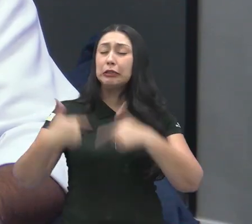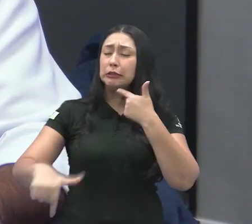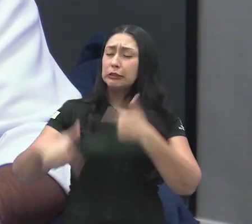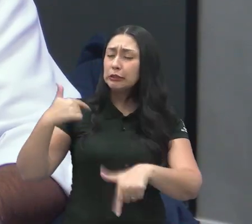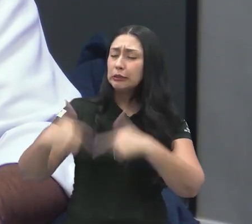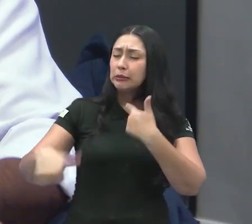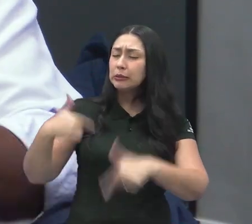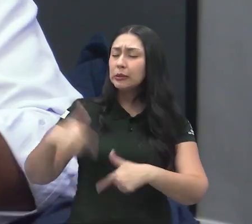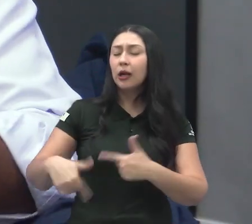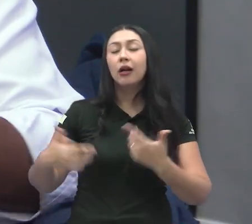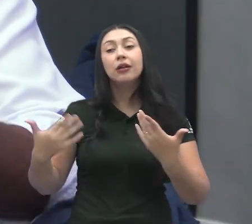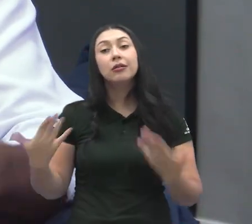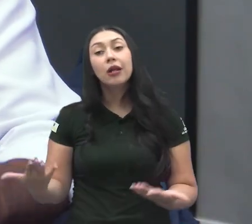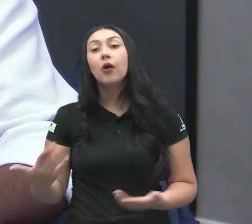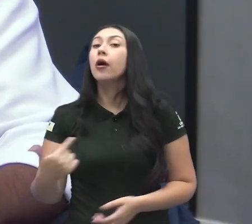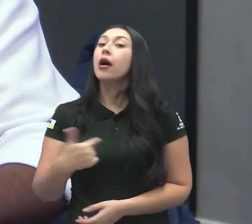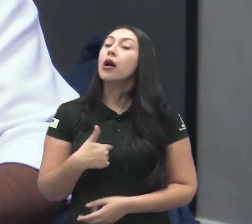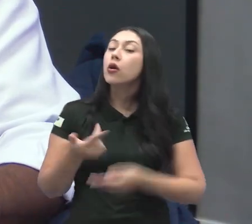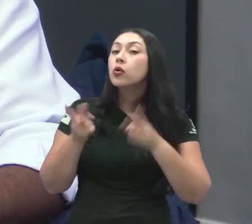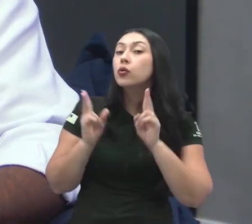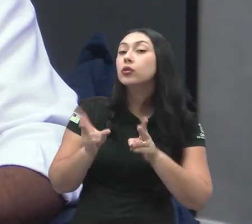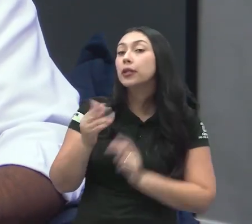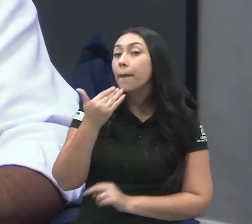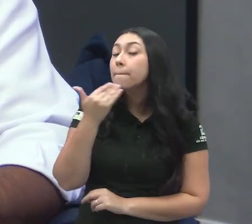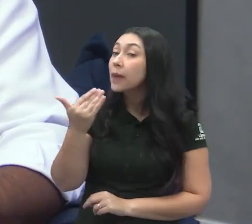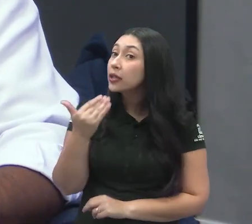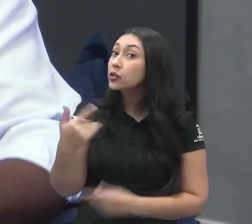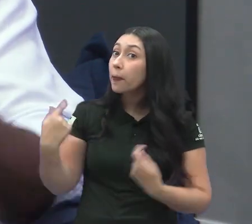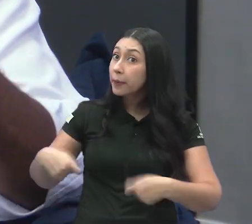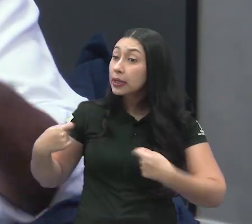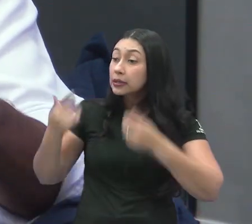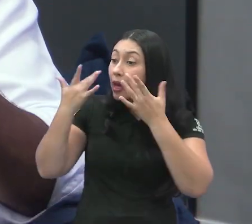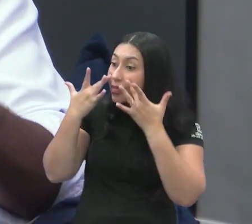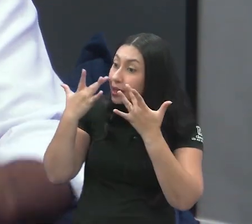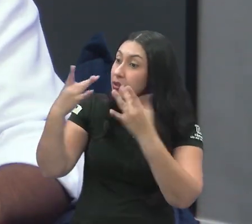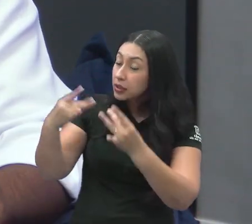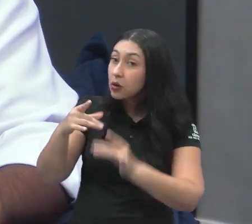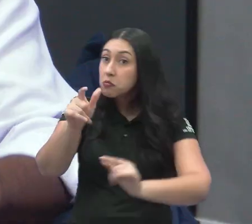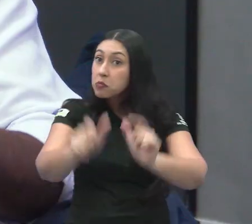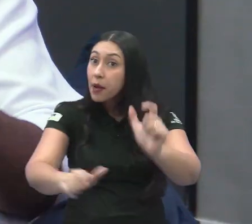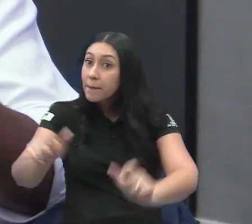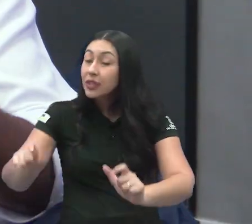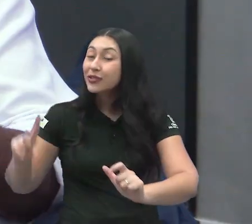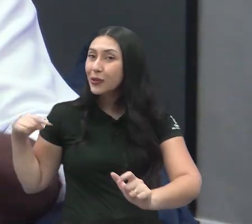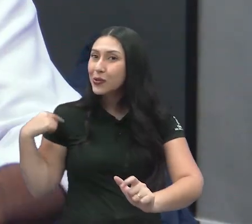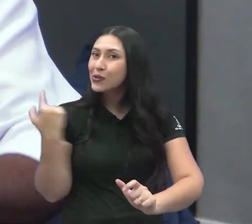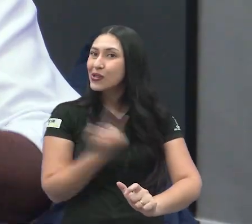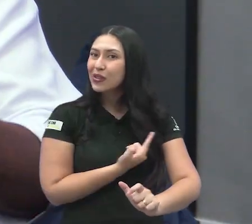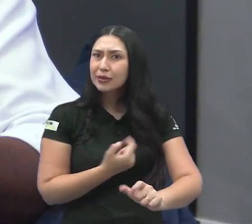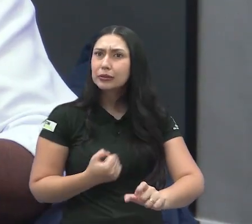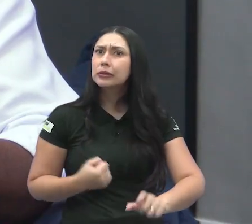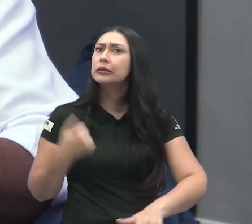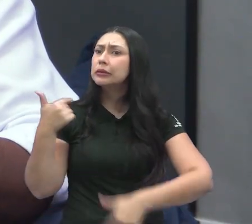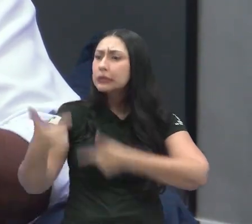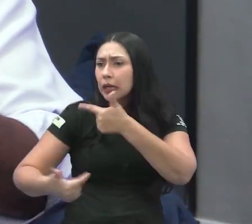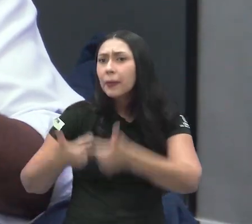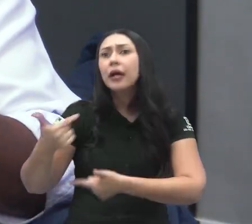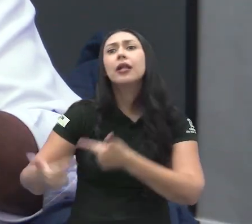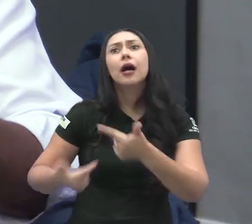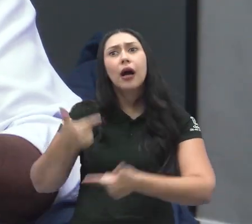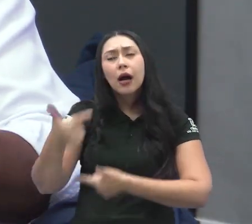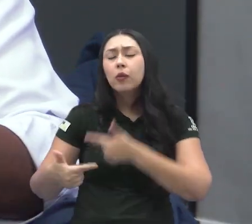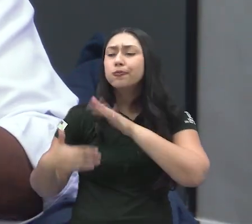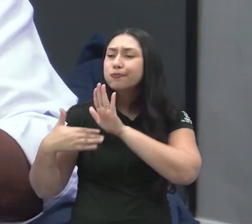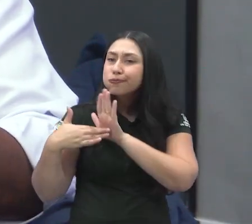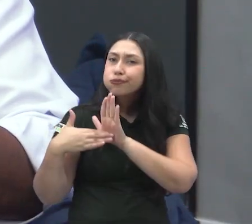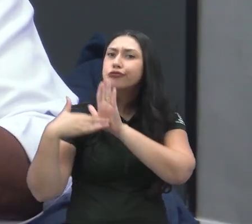aqui. Então, eu sempre peço para a minha equipe, dê atenção para as pessoas, atende as pessoas e nós vamos fazer o possível para a gente